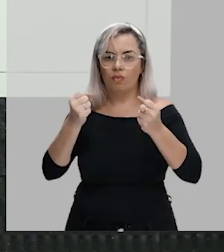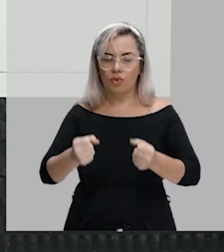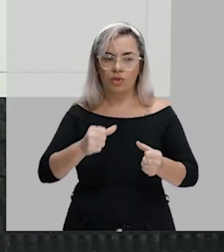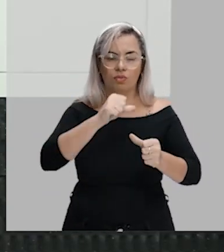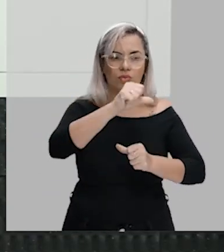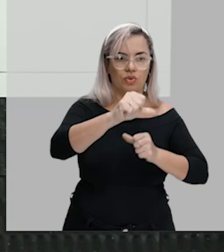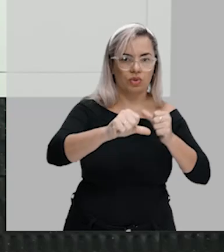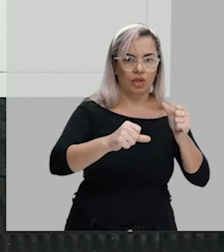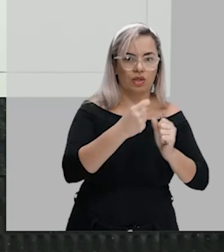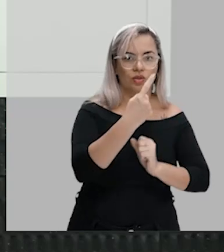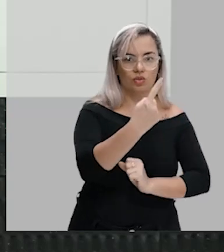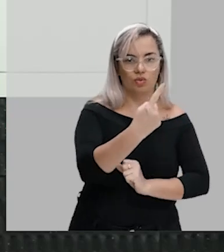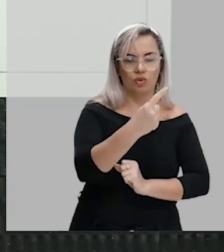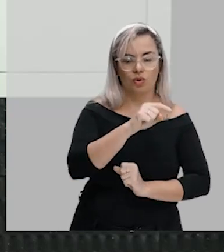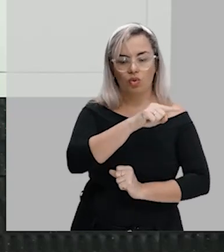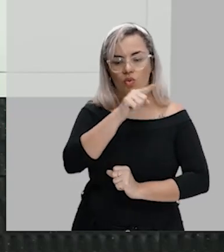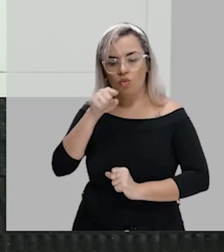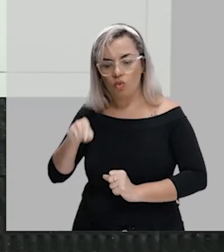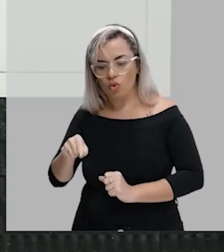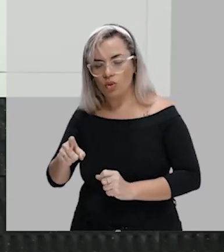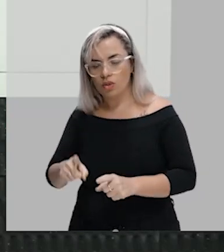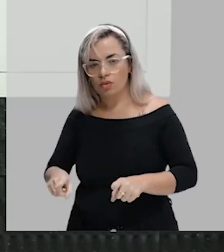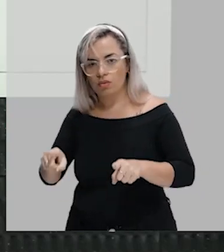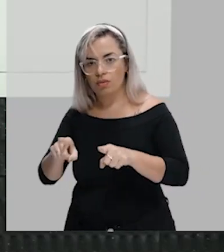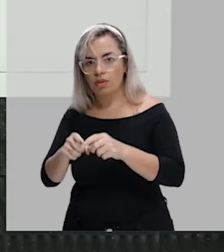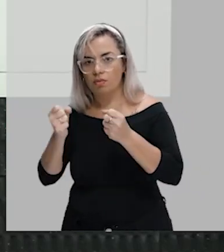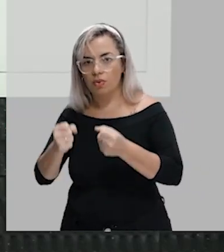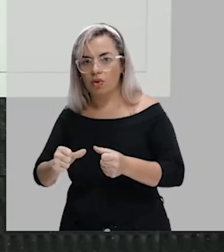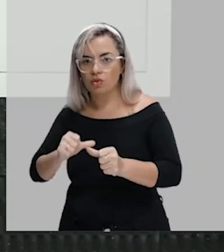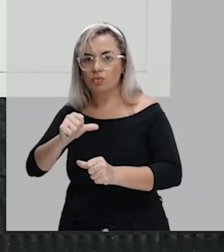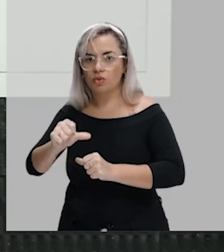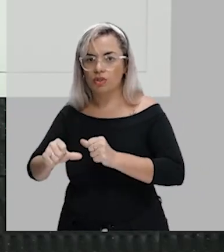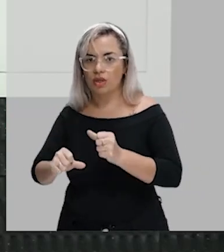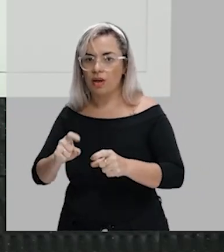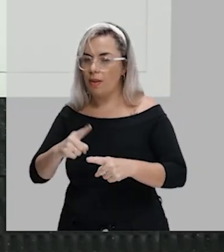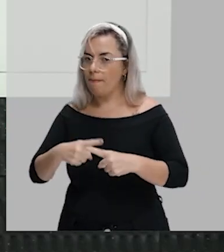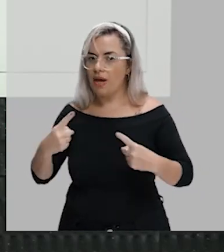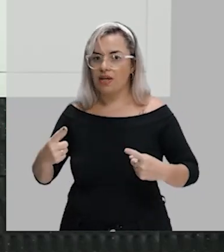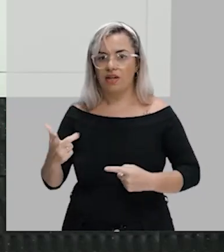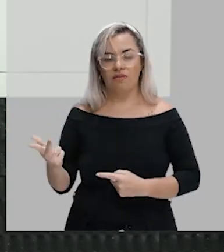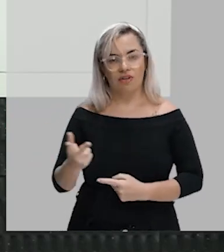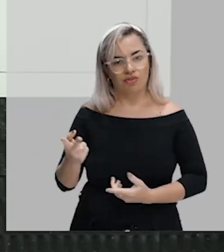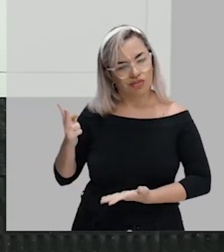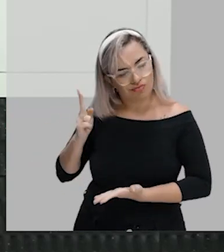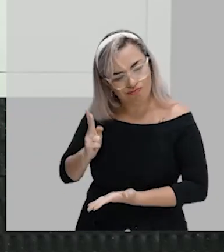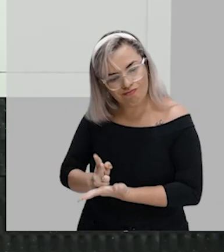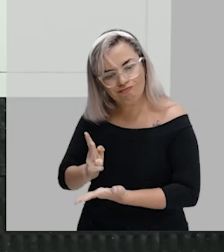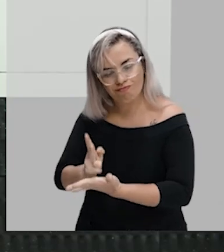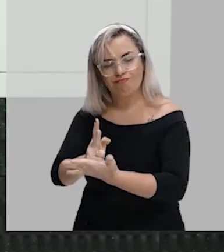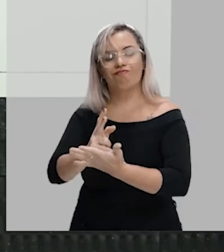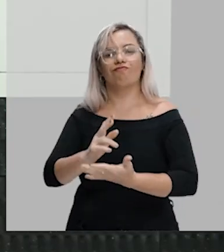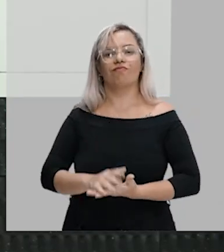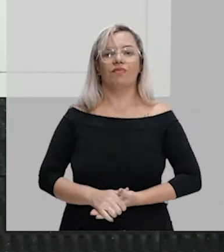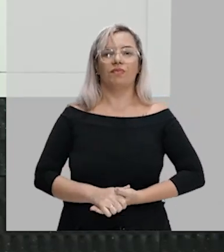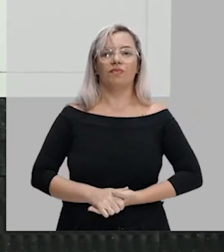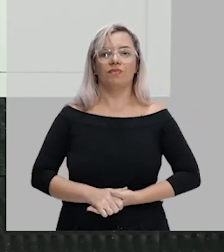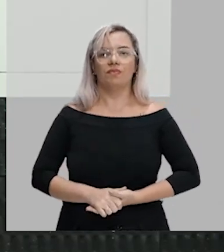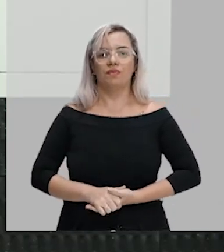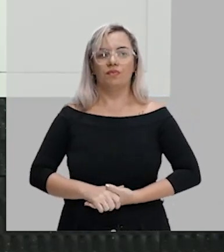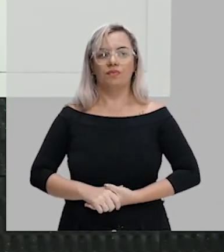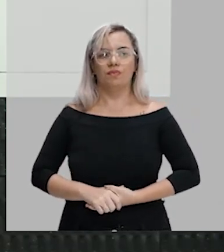outro também vai mexer, mas a nossa velocidade ela não muda, tá certo? Então é o seguinte.